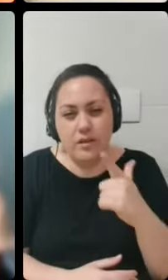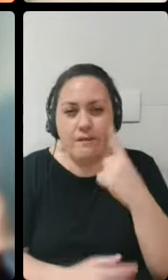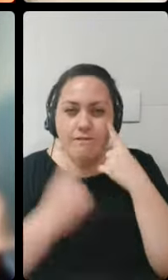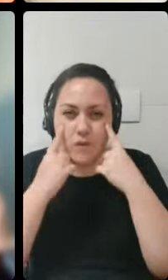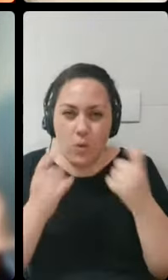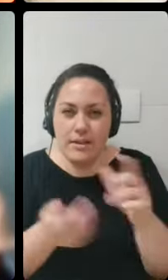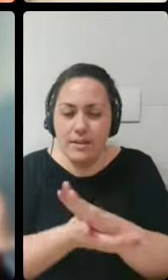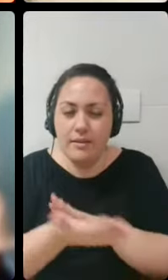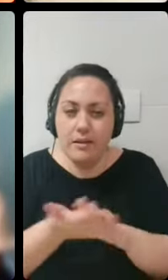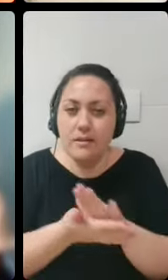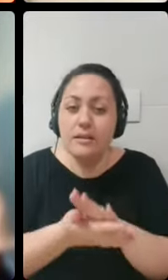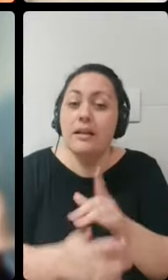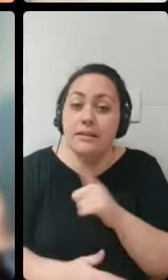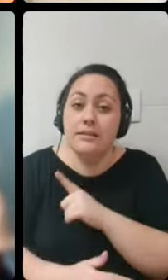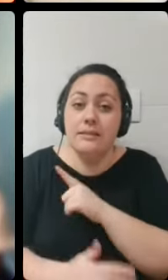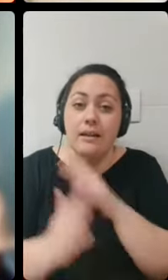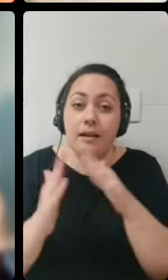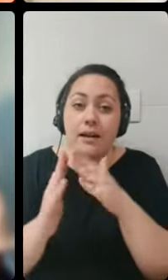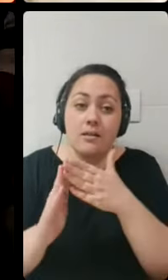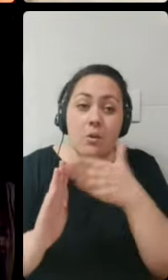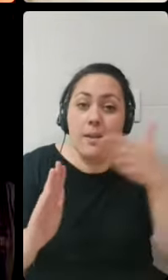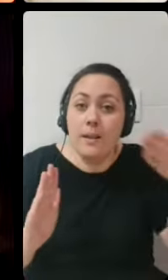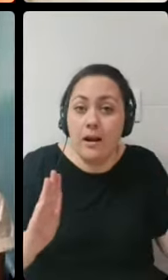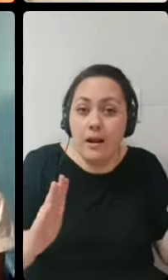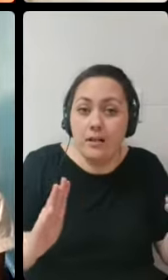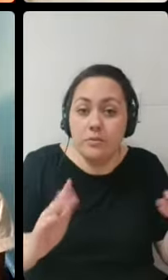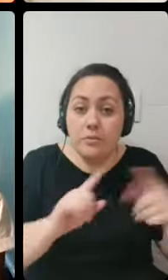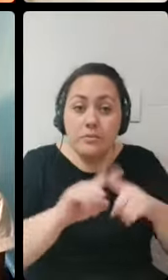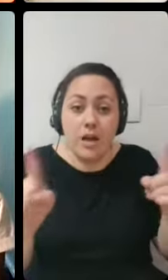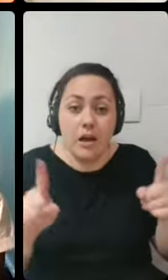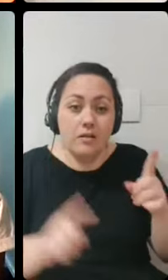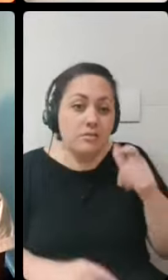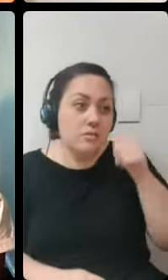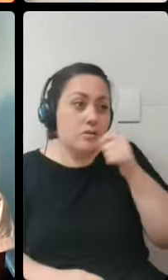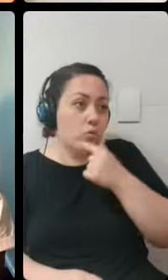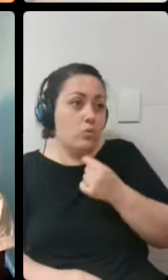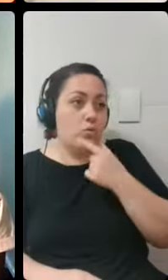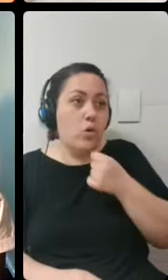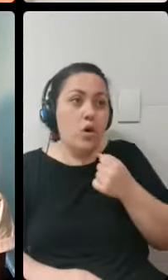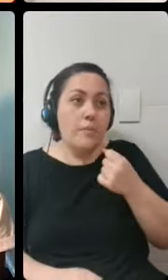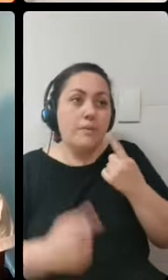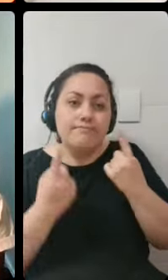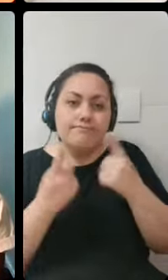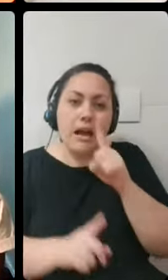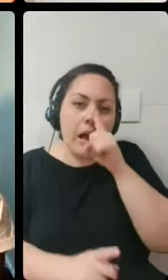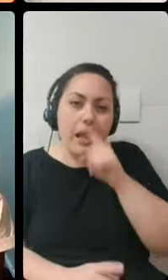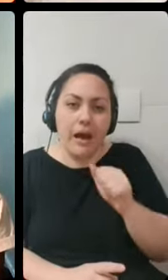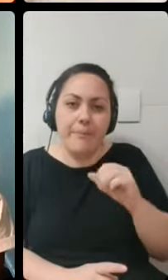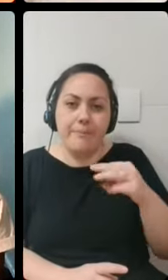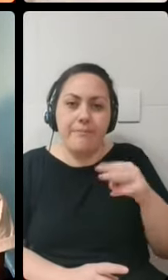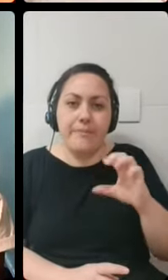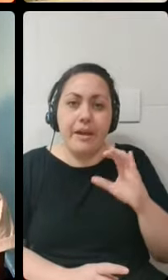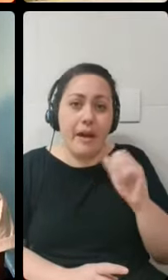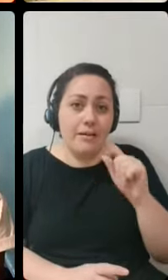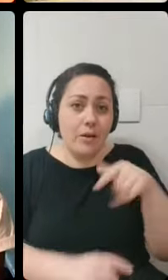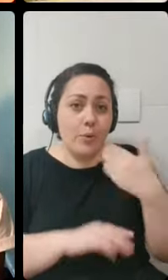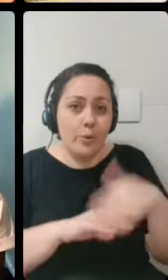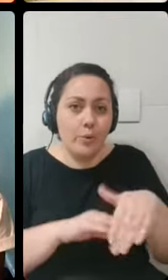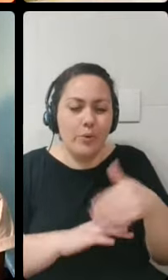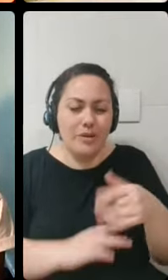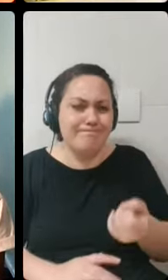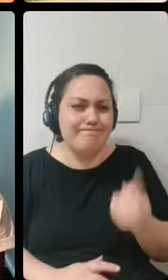do lado e o rapaz ameaçando ela no meio da rua, assim, sabe? Foi bem chocante também. Foi algo que a gente,